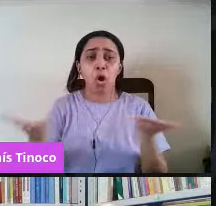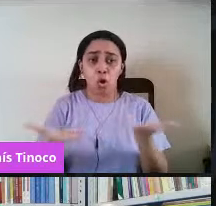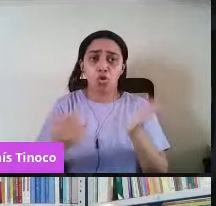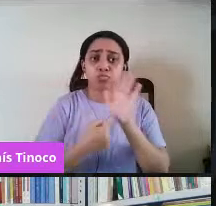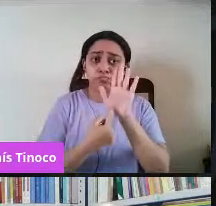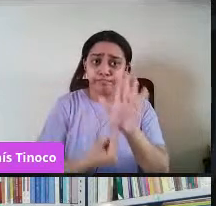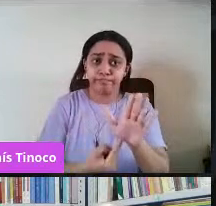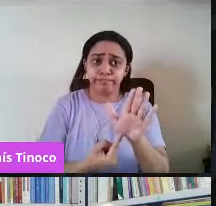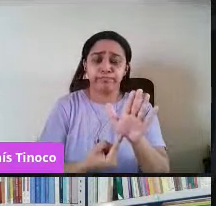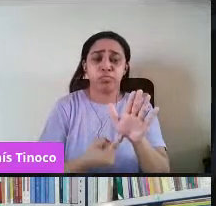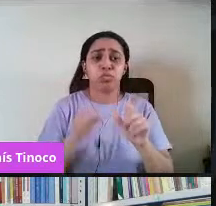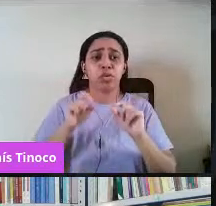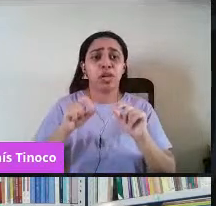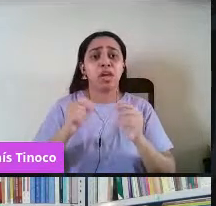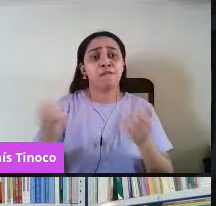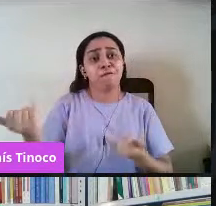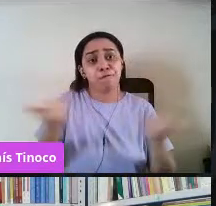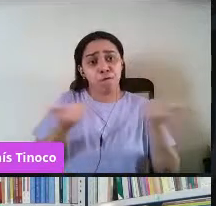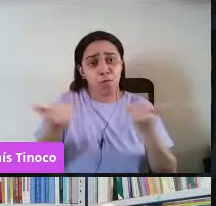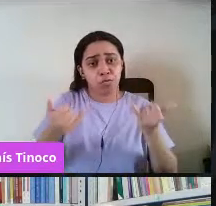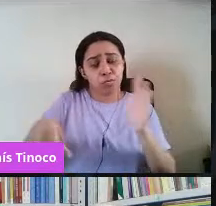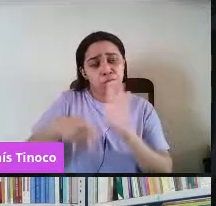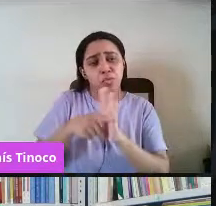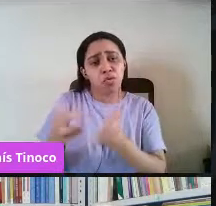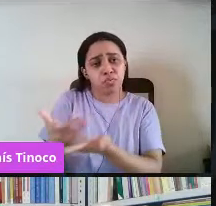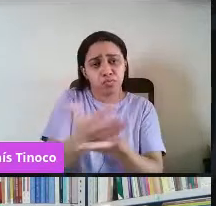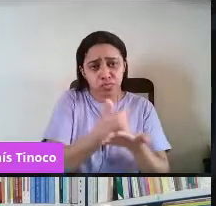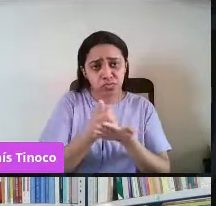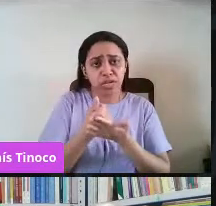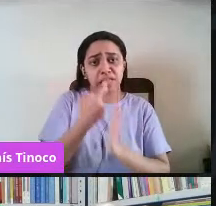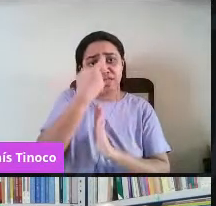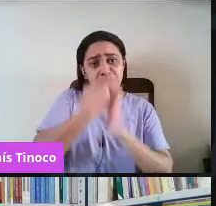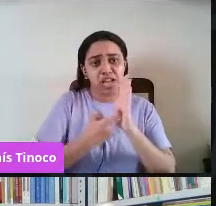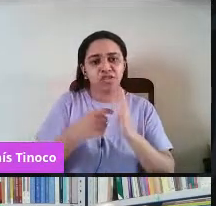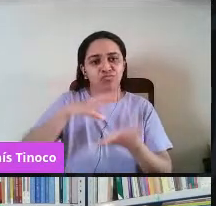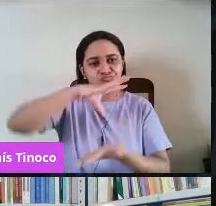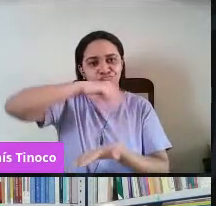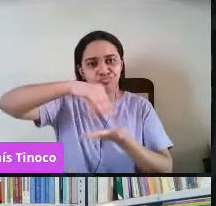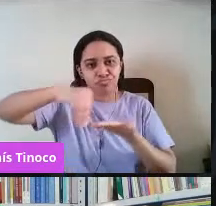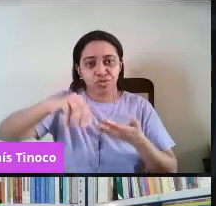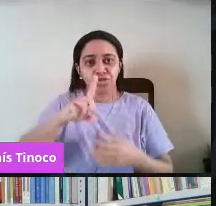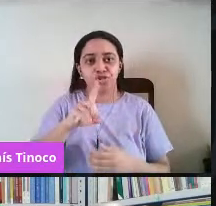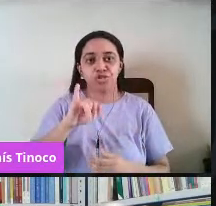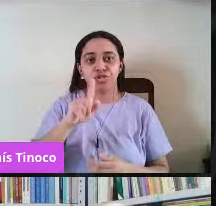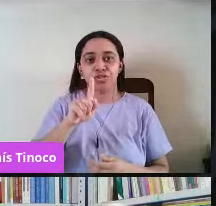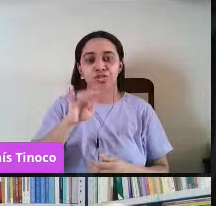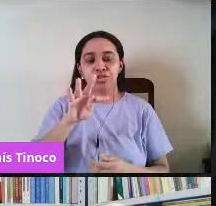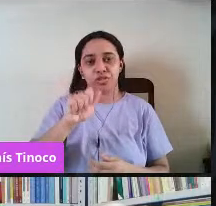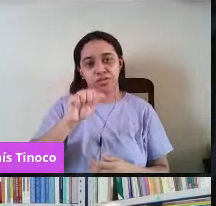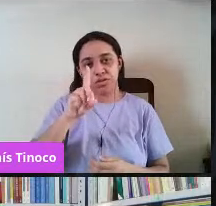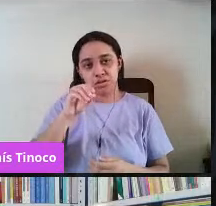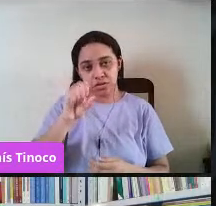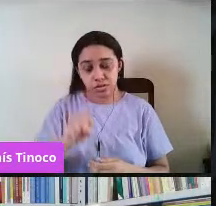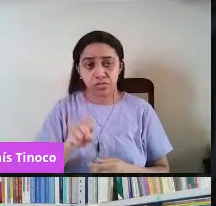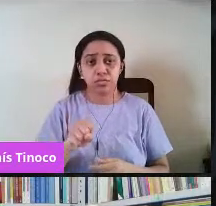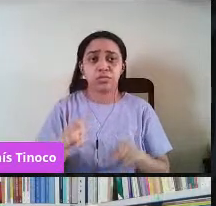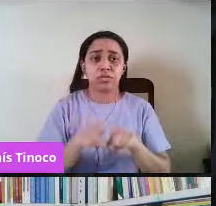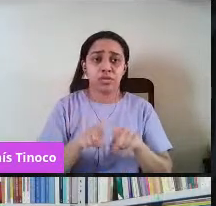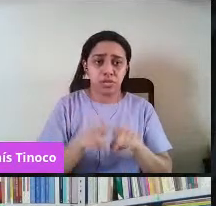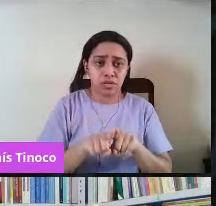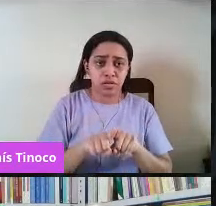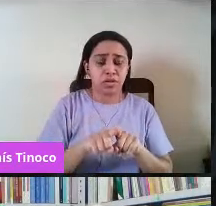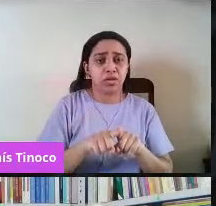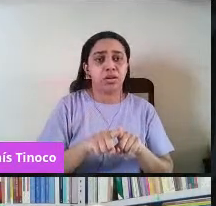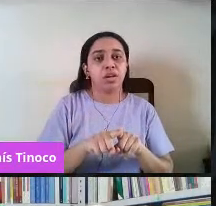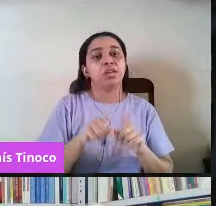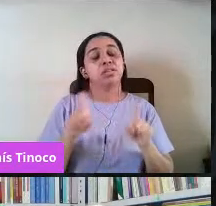dados oriundos desses textos digitalizados. E, na ocasião, explicitarei melhor. Vou trabalhar com texto digital e com digital